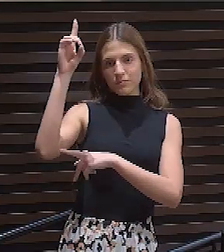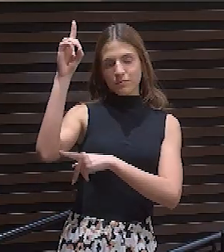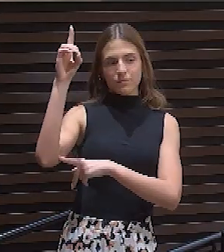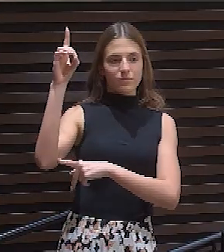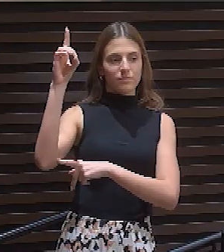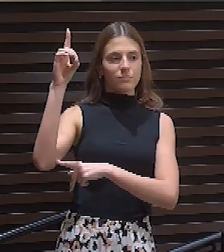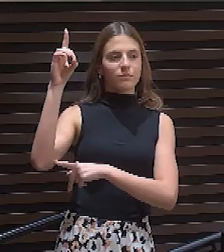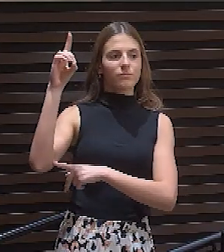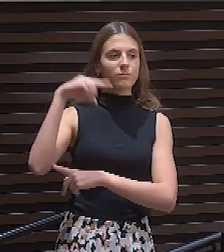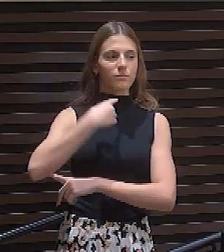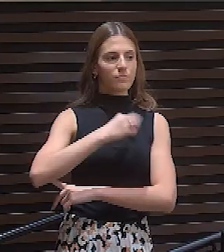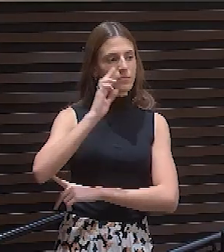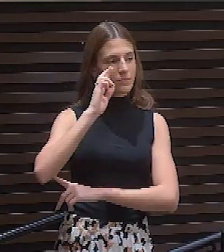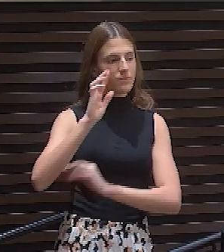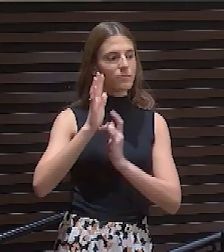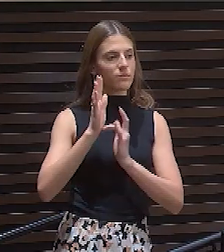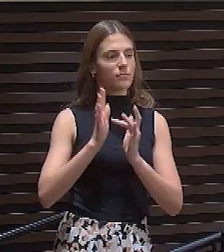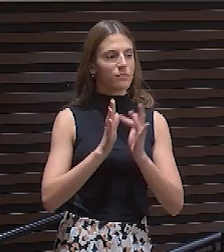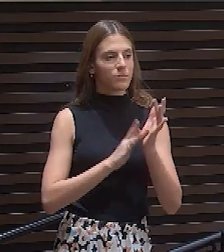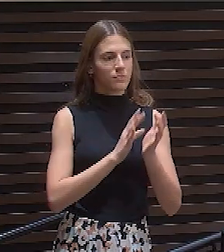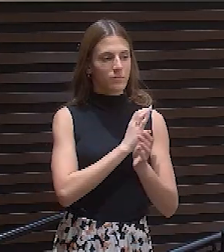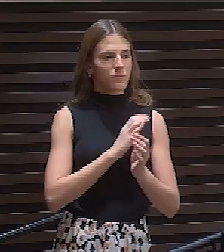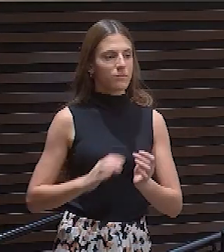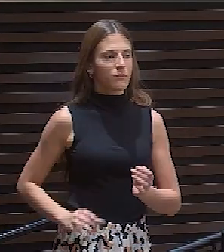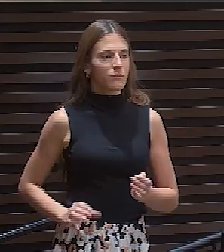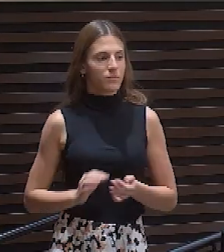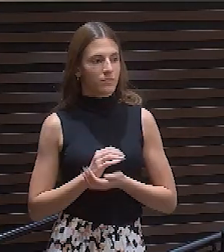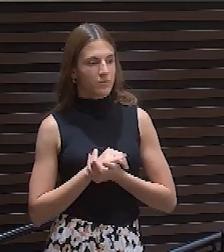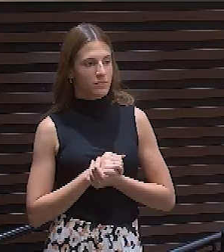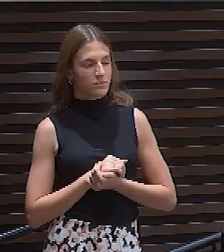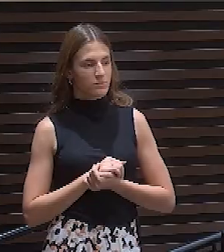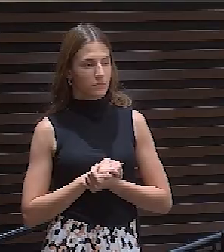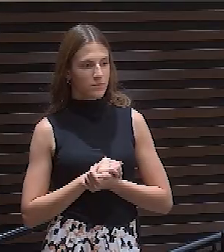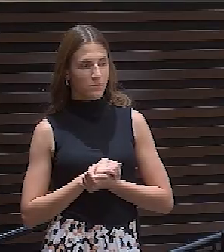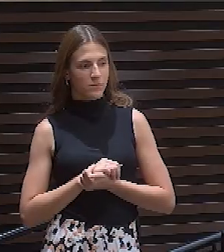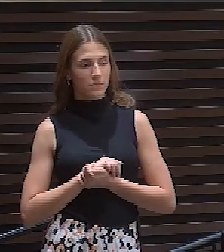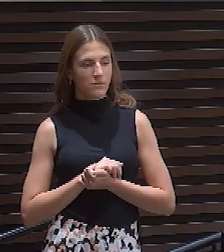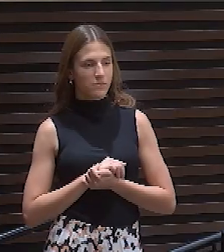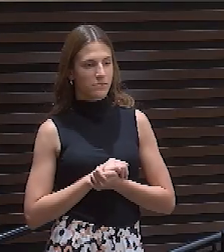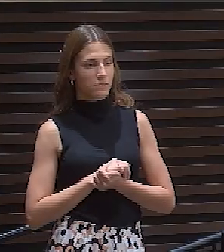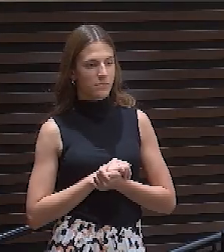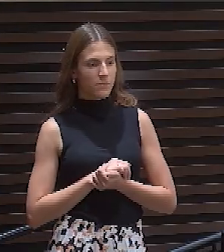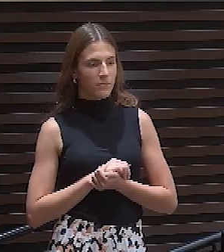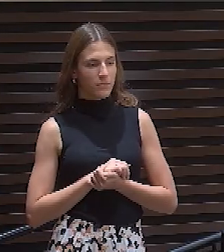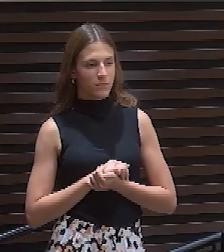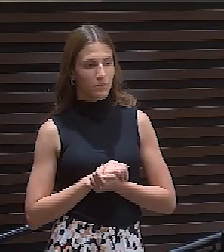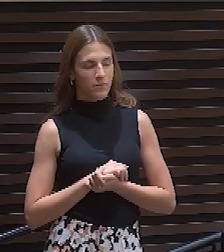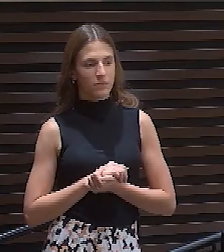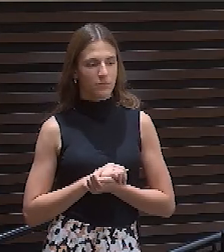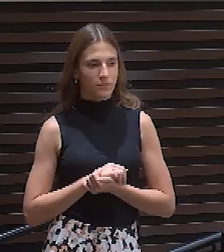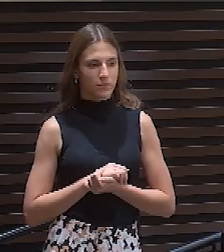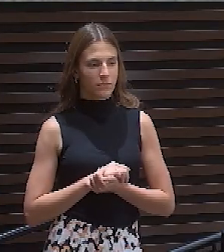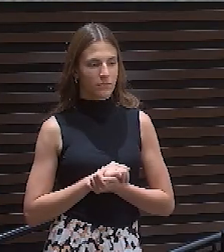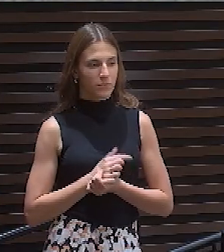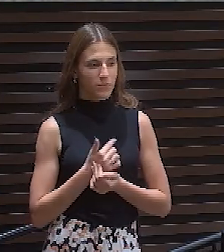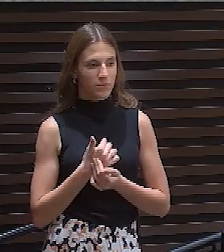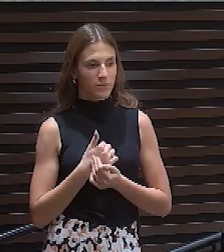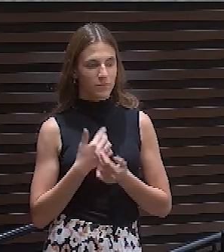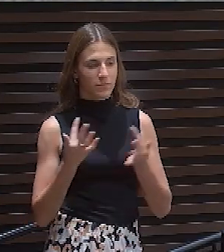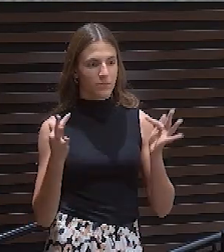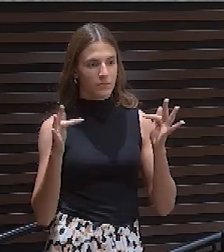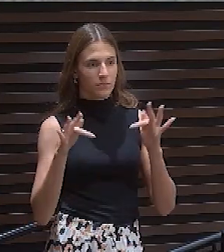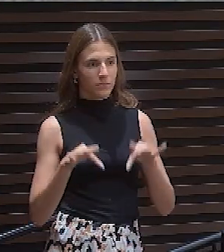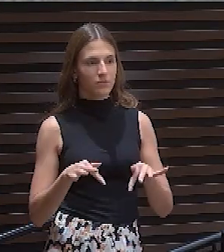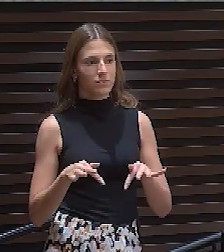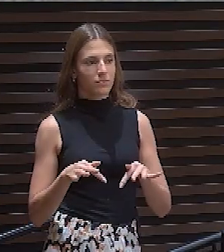que é o nosso Senhor Jesus Cristo. Eu vou terminar aqui para não demorar